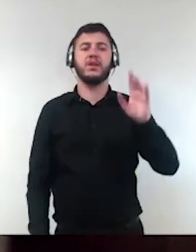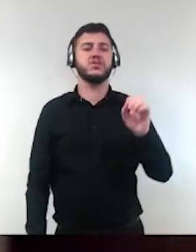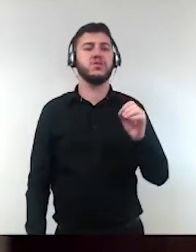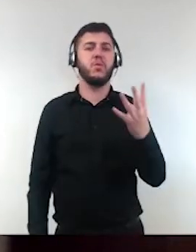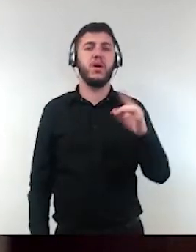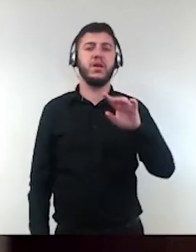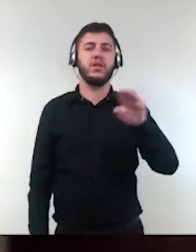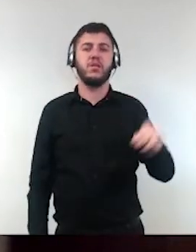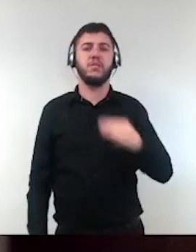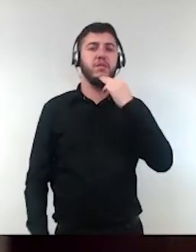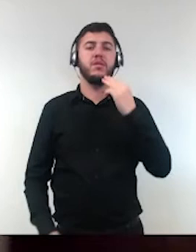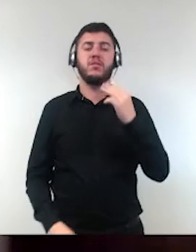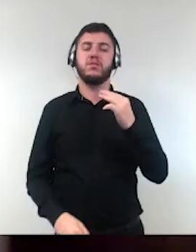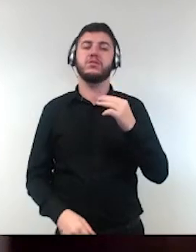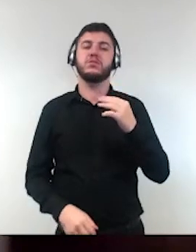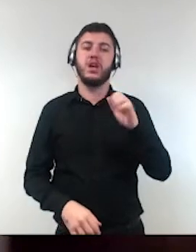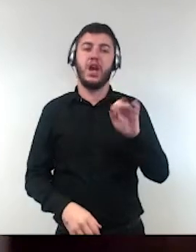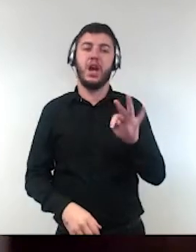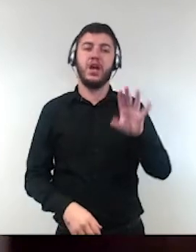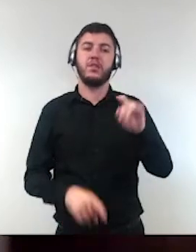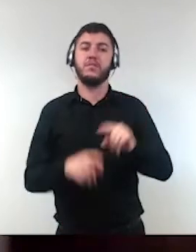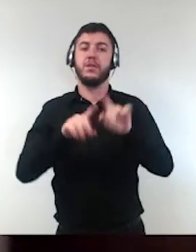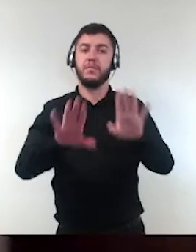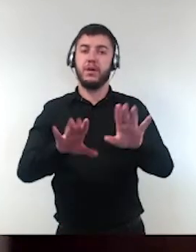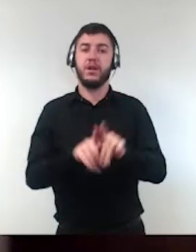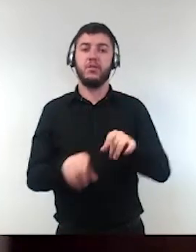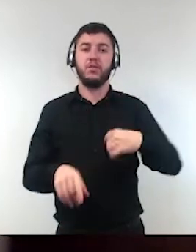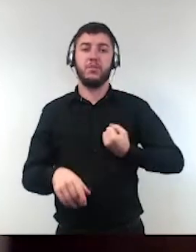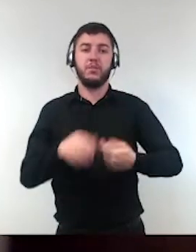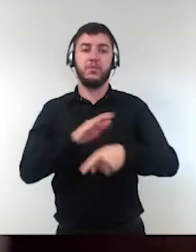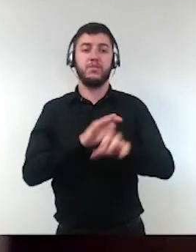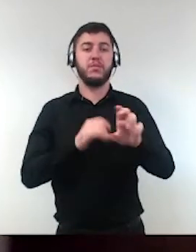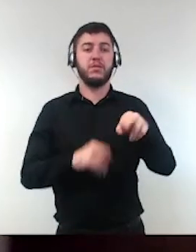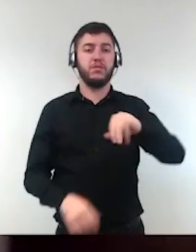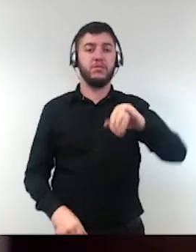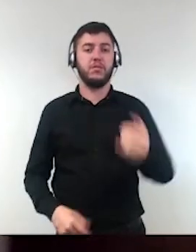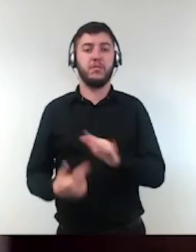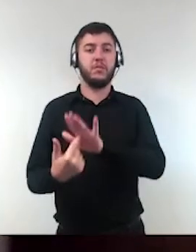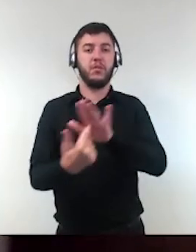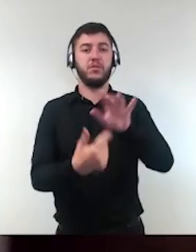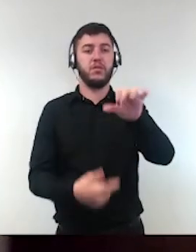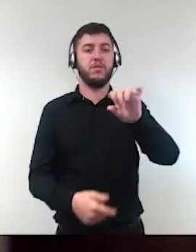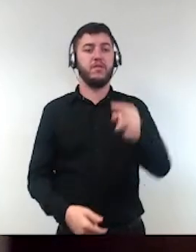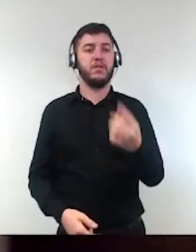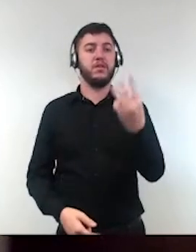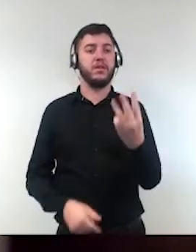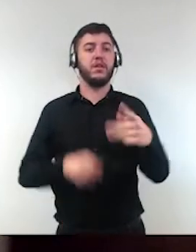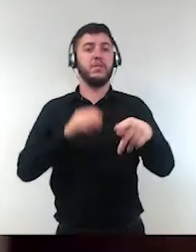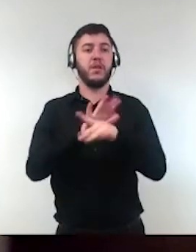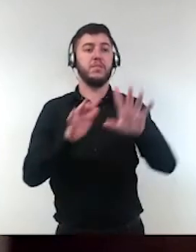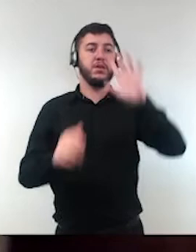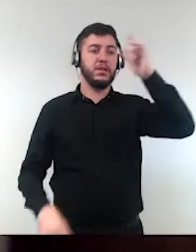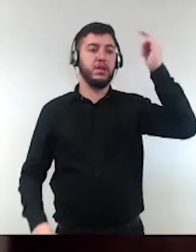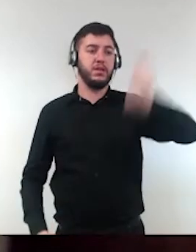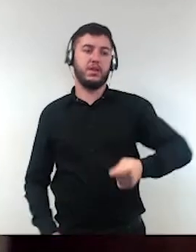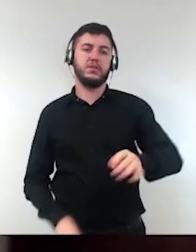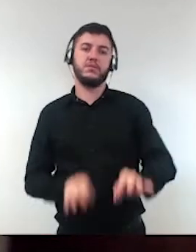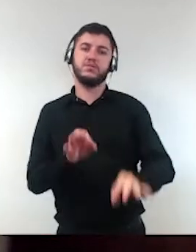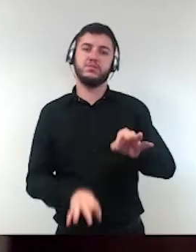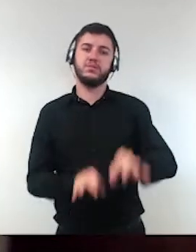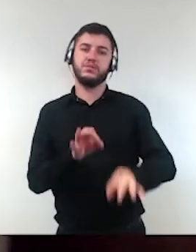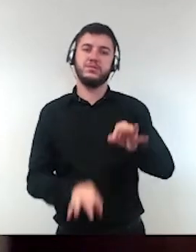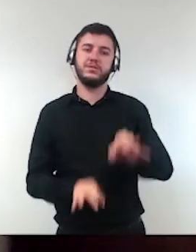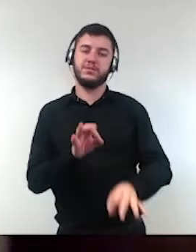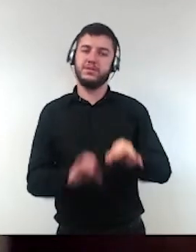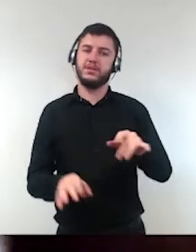próprio CNJ apontam 9,3 milhões de sentenças judiciais. Então, são